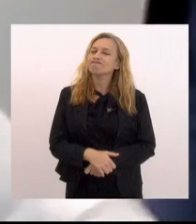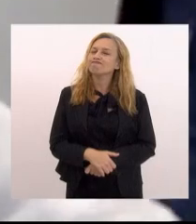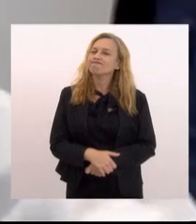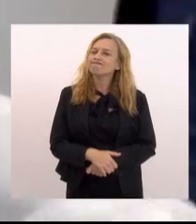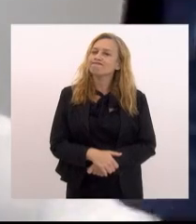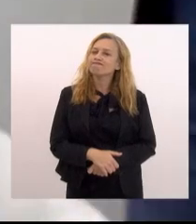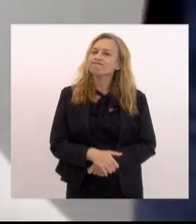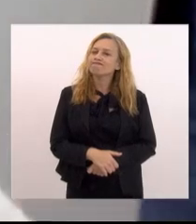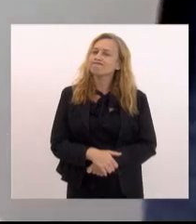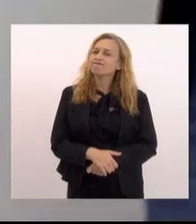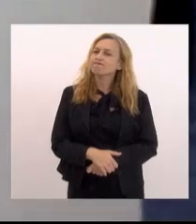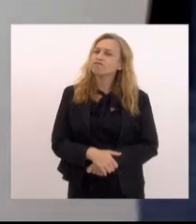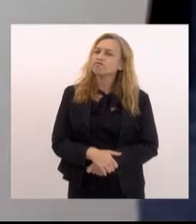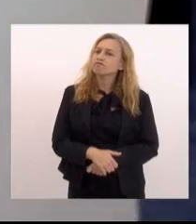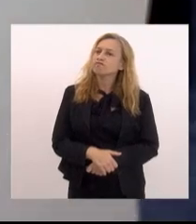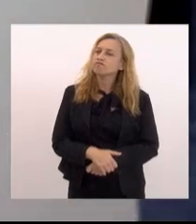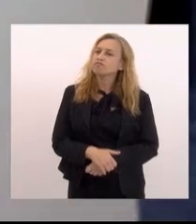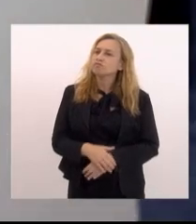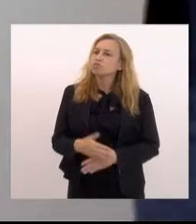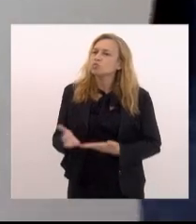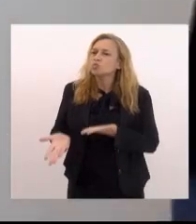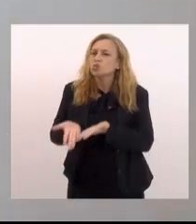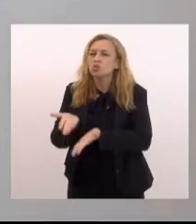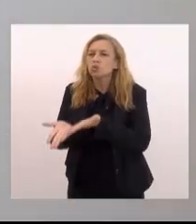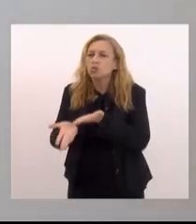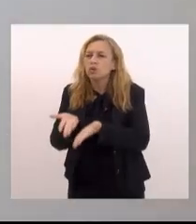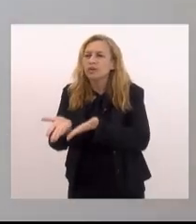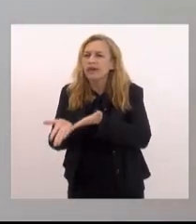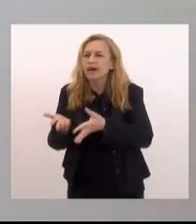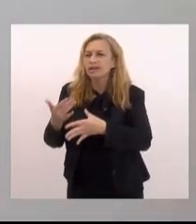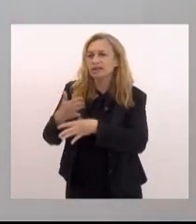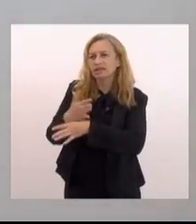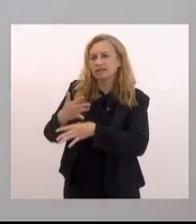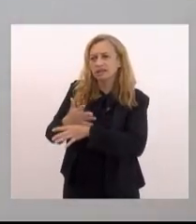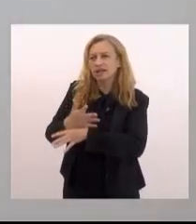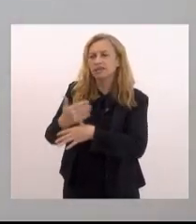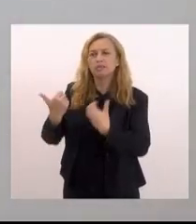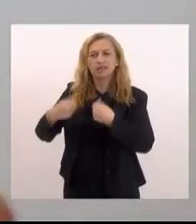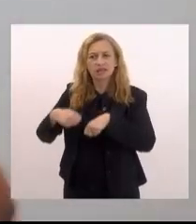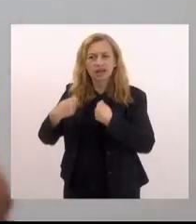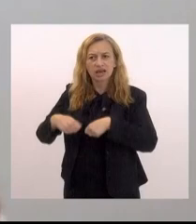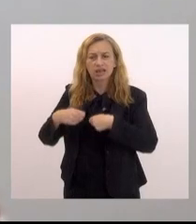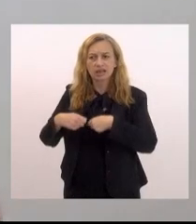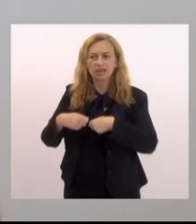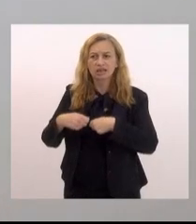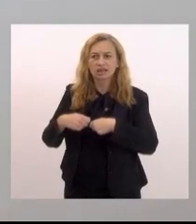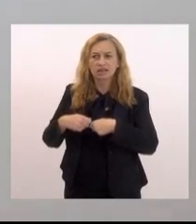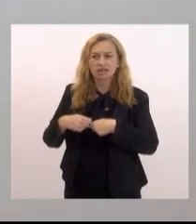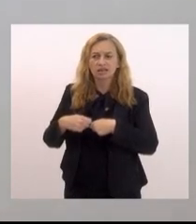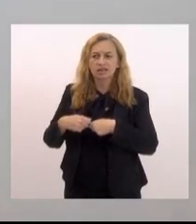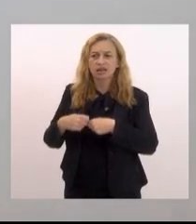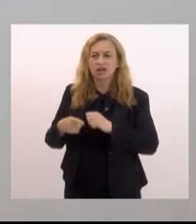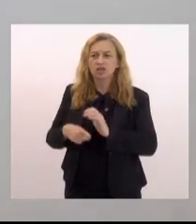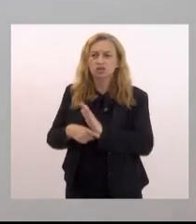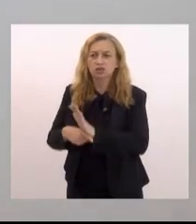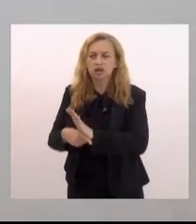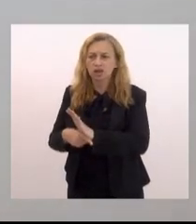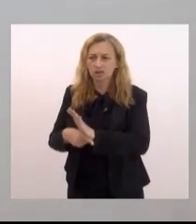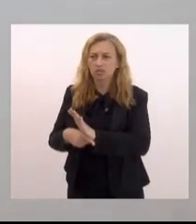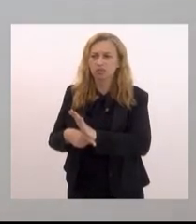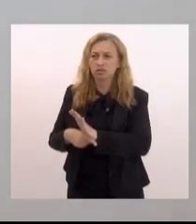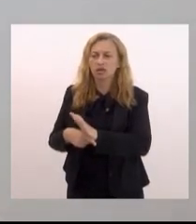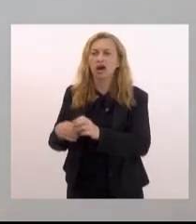um tratamento de urbanização que deveria ser dado ao longo do trajeto deste